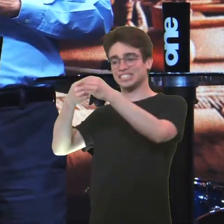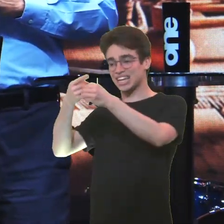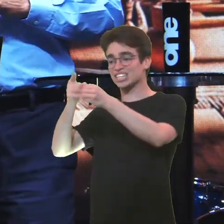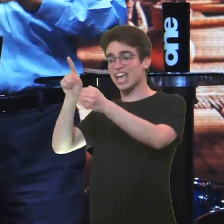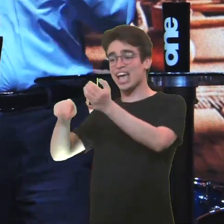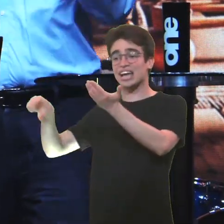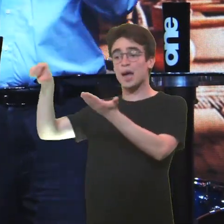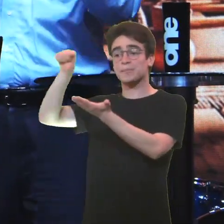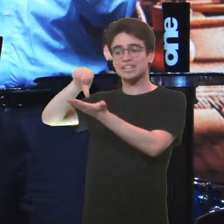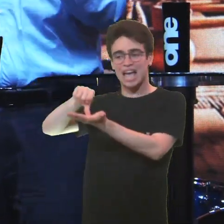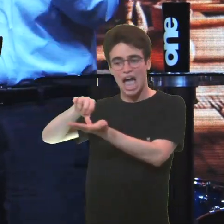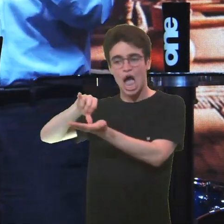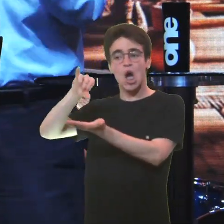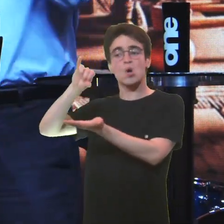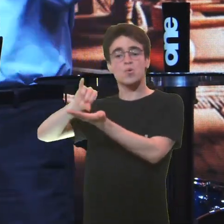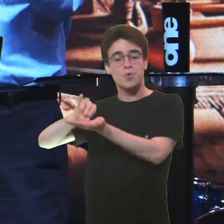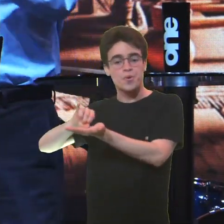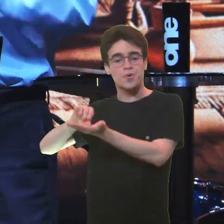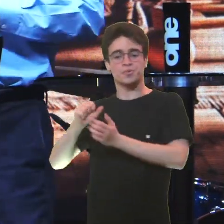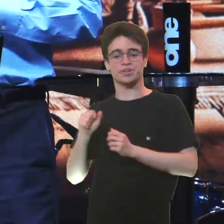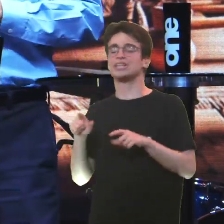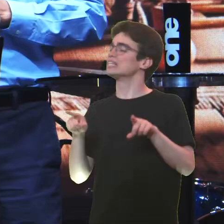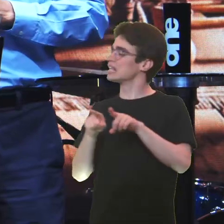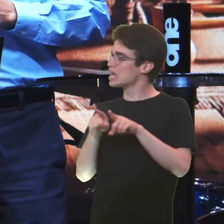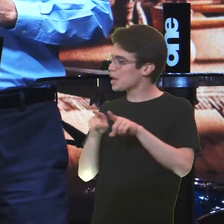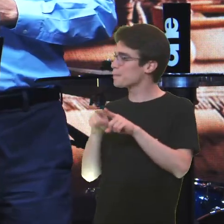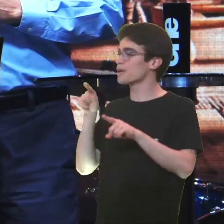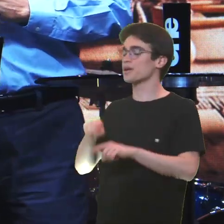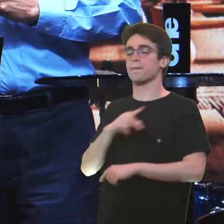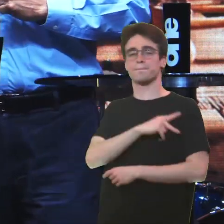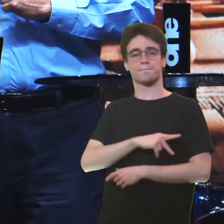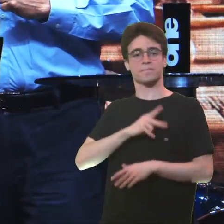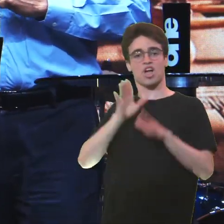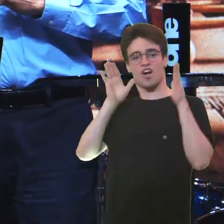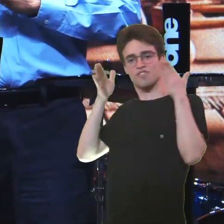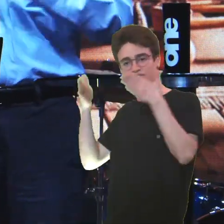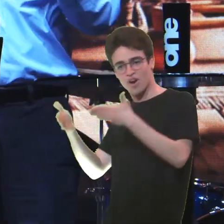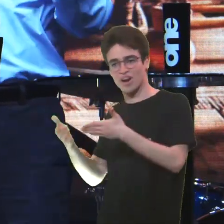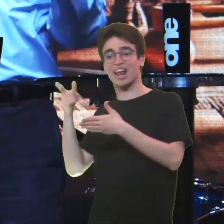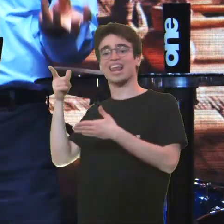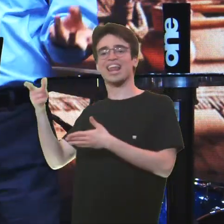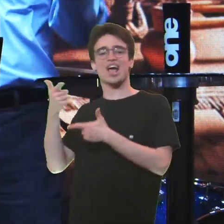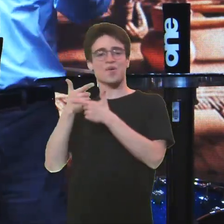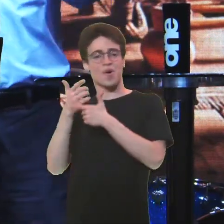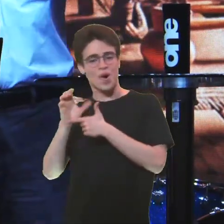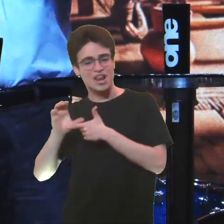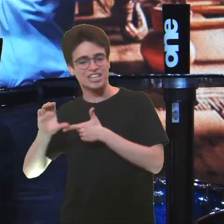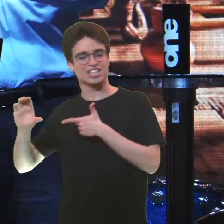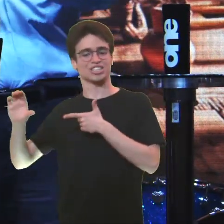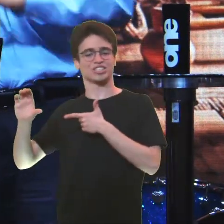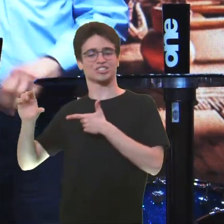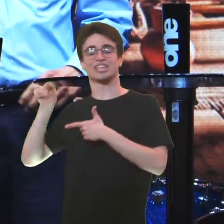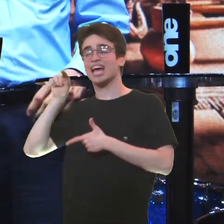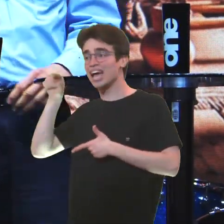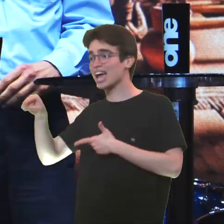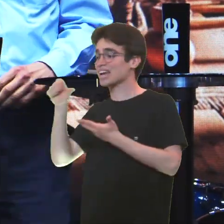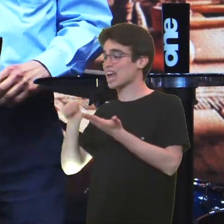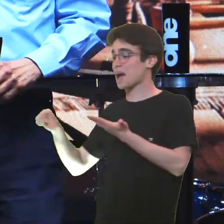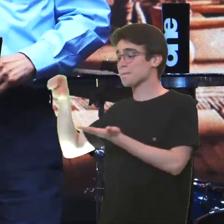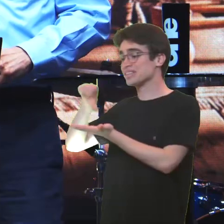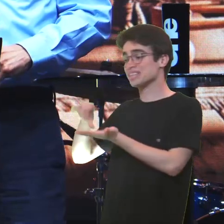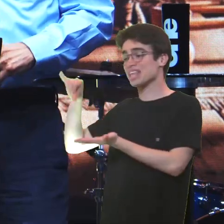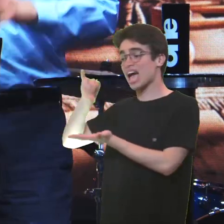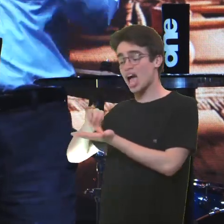província. Se enfoca, por ejemplo, en Corinto, Ele coloca o seu foco, por exemplo, em Corinto, que era la capital de Acaya. que era a capital